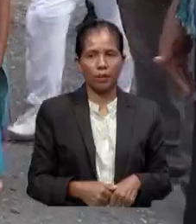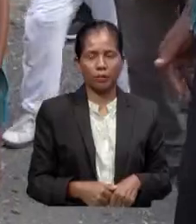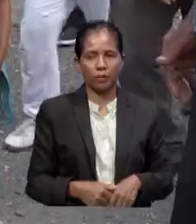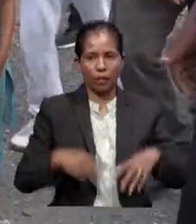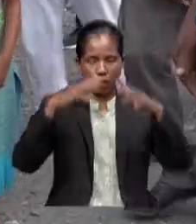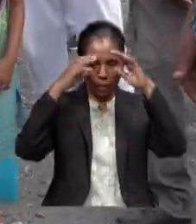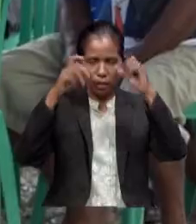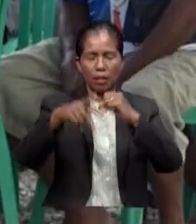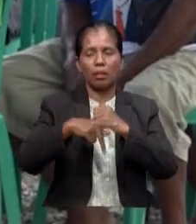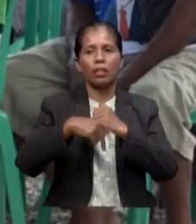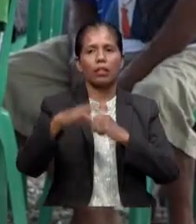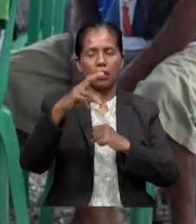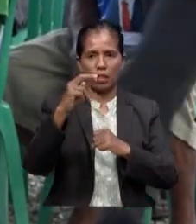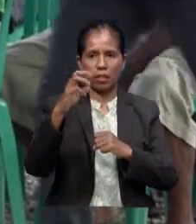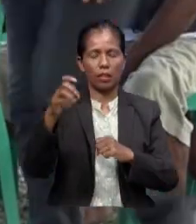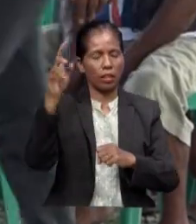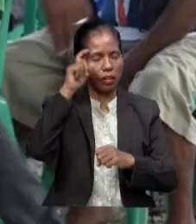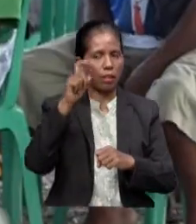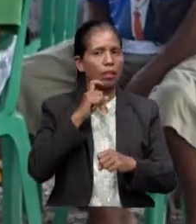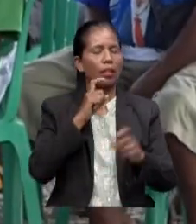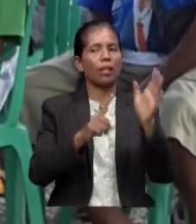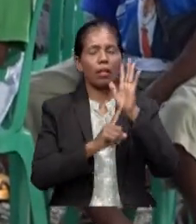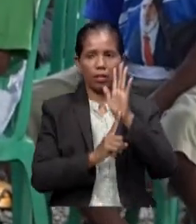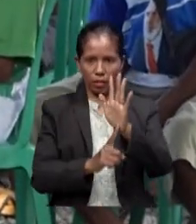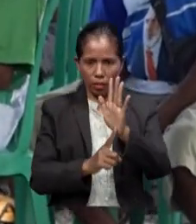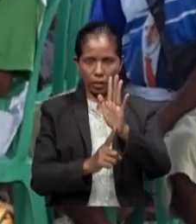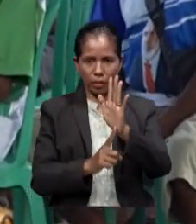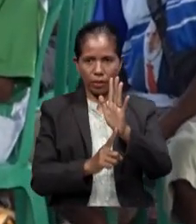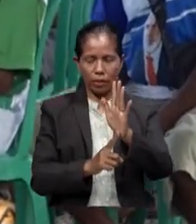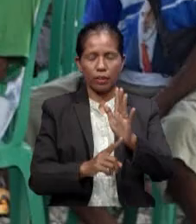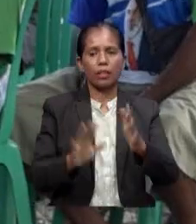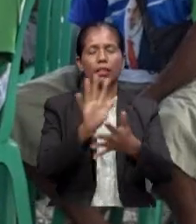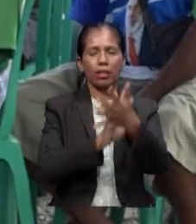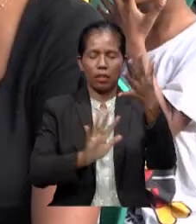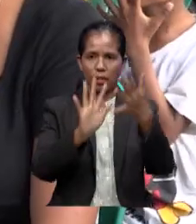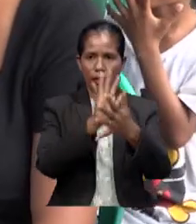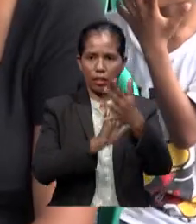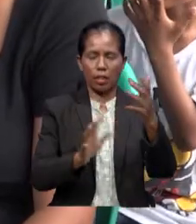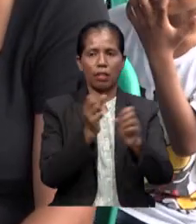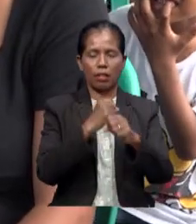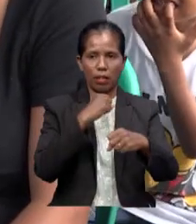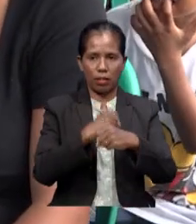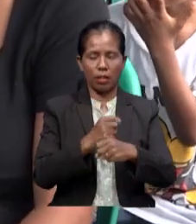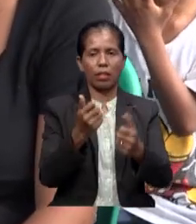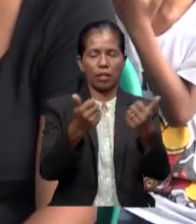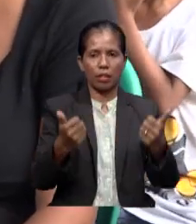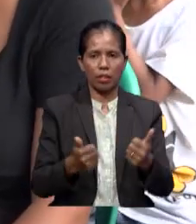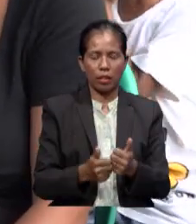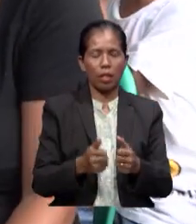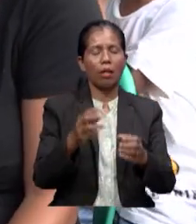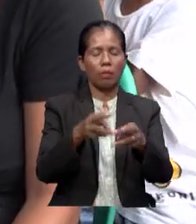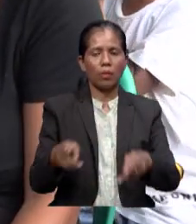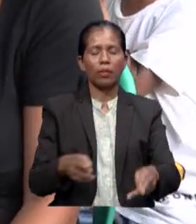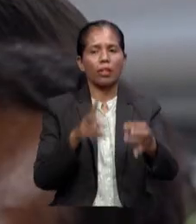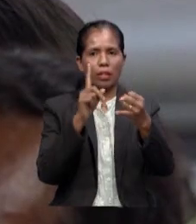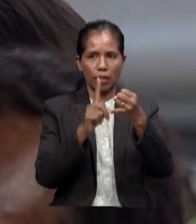Presidente Partido CNRT Kairal Sananus Maung hatole hirakne ia seremonia konsolidasaun nebehalau ia aldeia Mota Ikun, suku